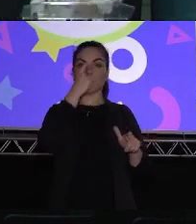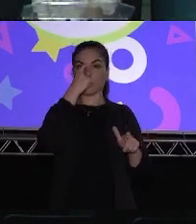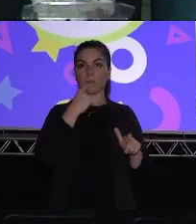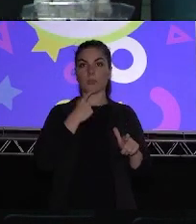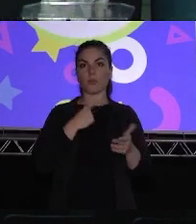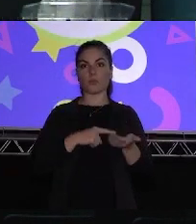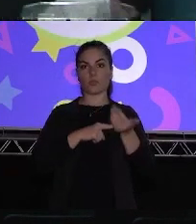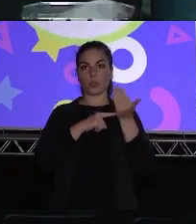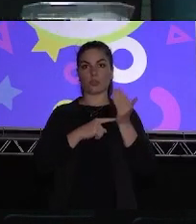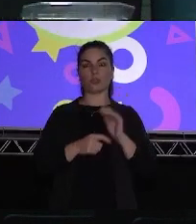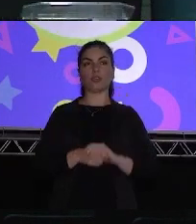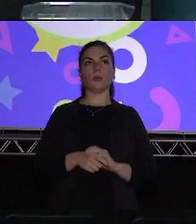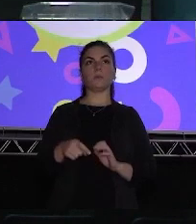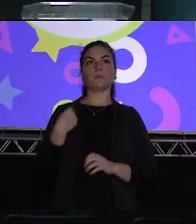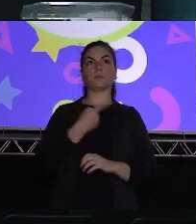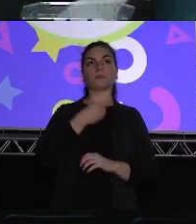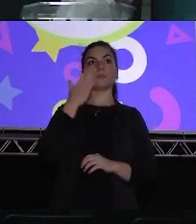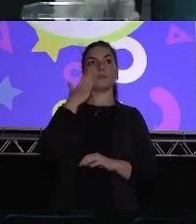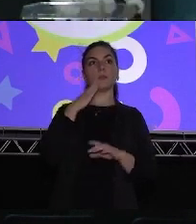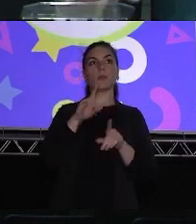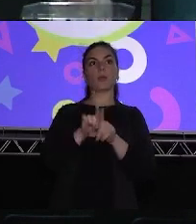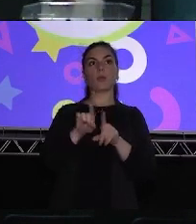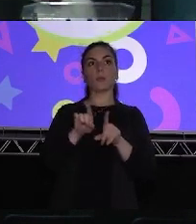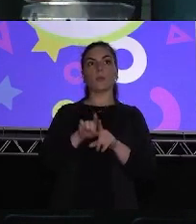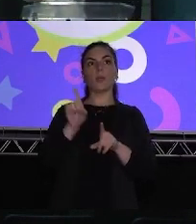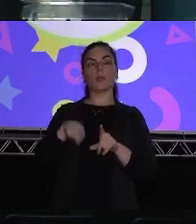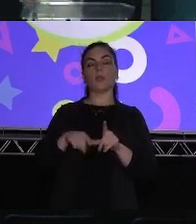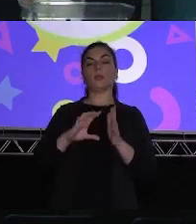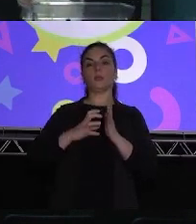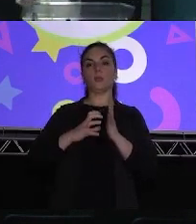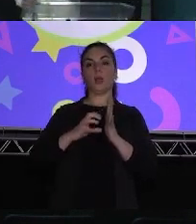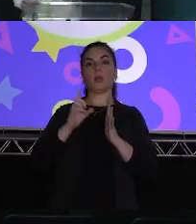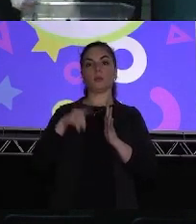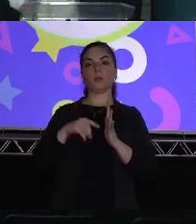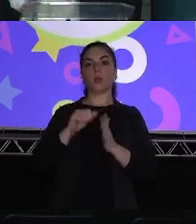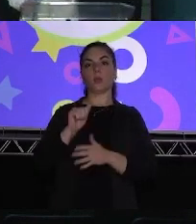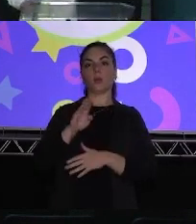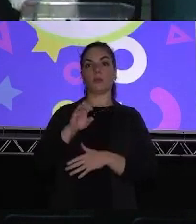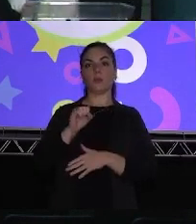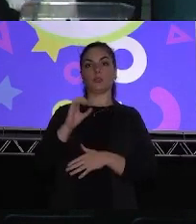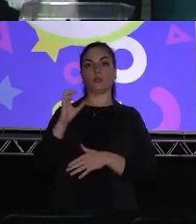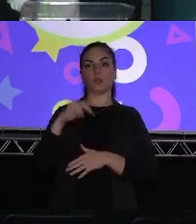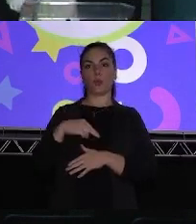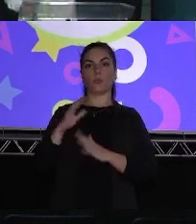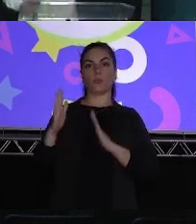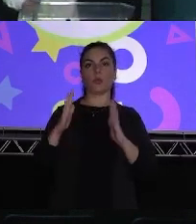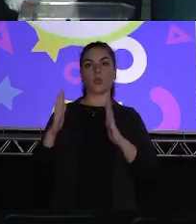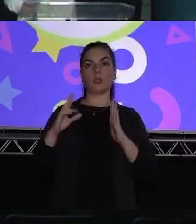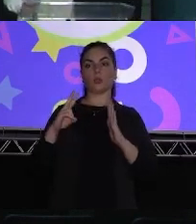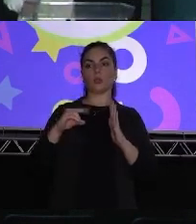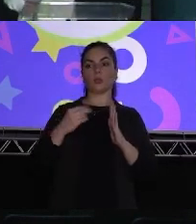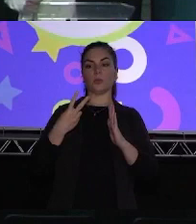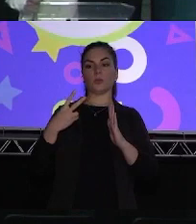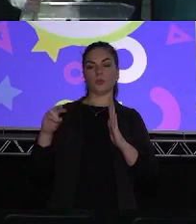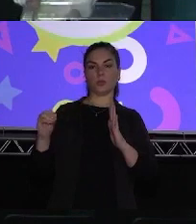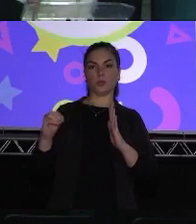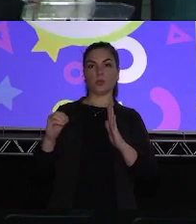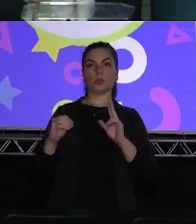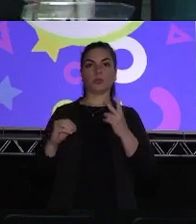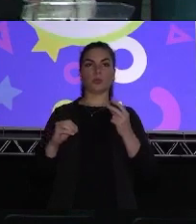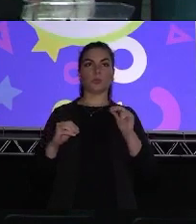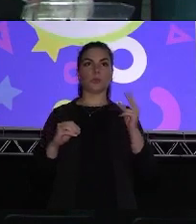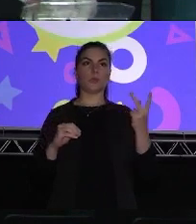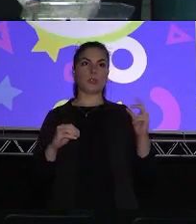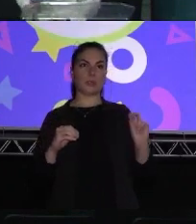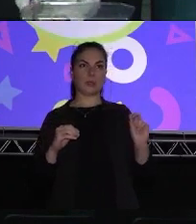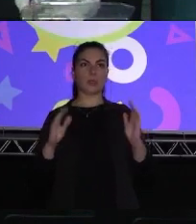tecnologia. A gente sabe também, esses dados todos são da Brascom, que entre os anos de 2022 e 2025, nós